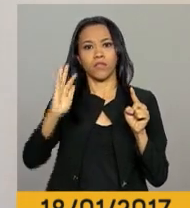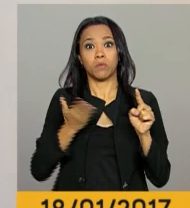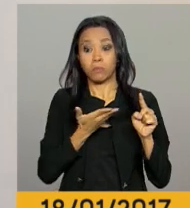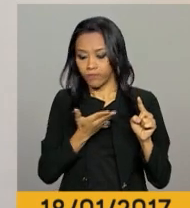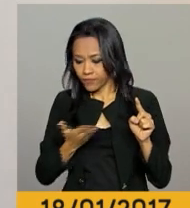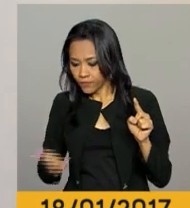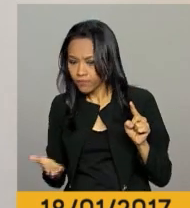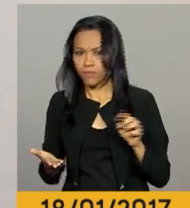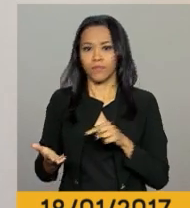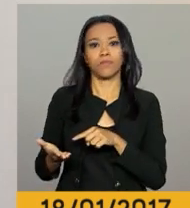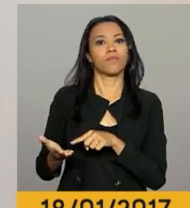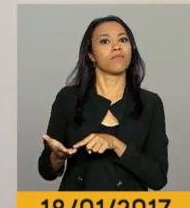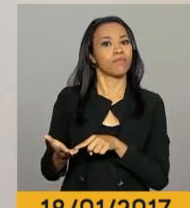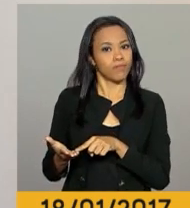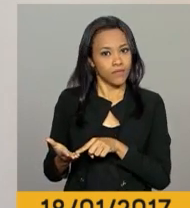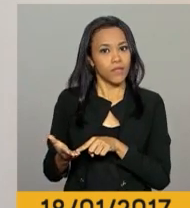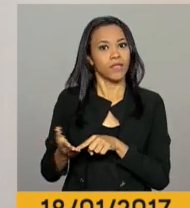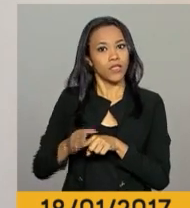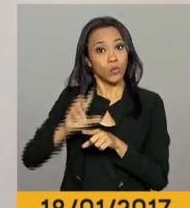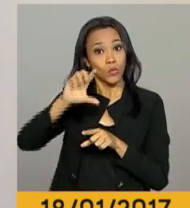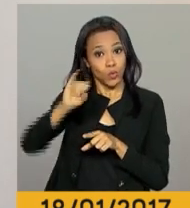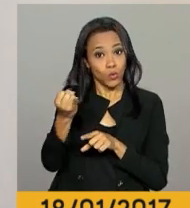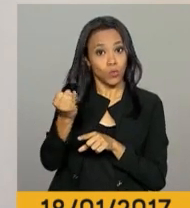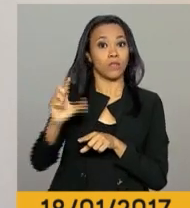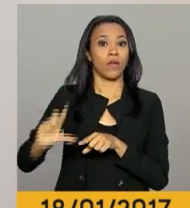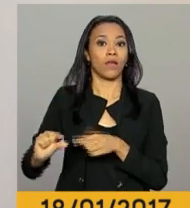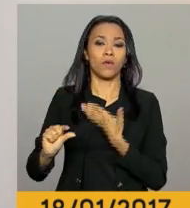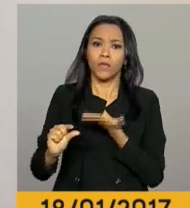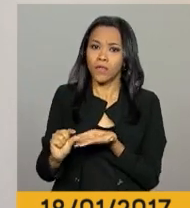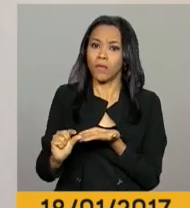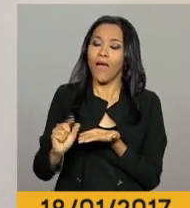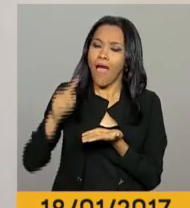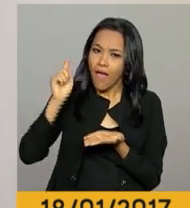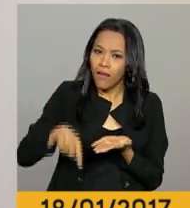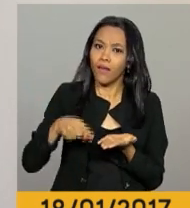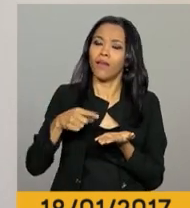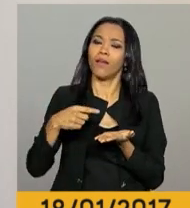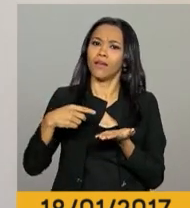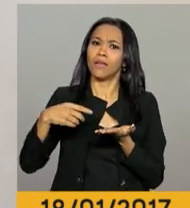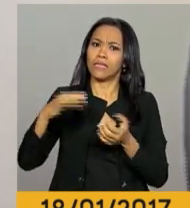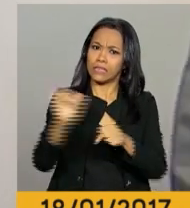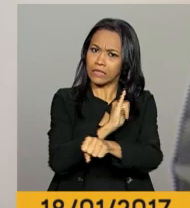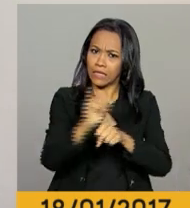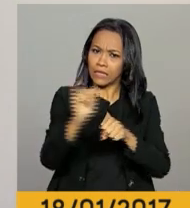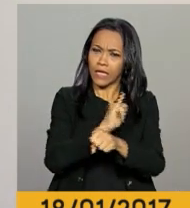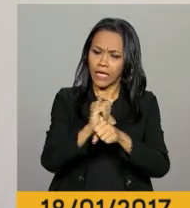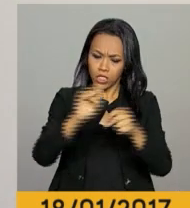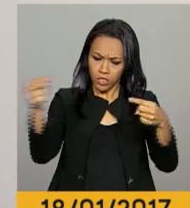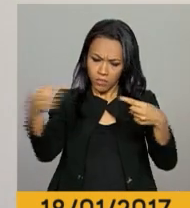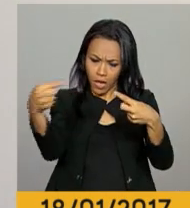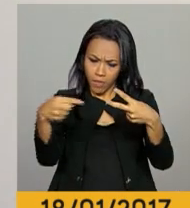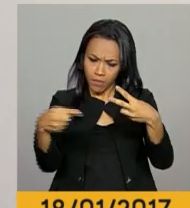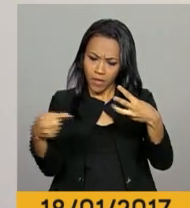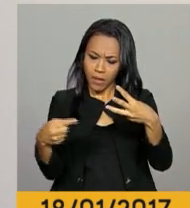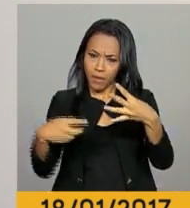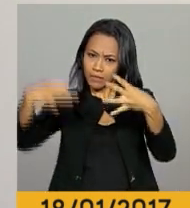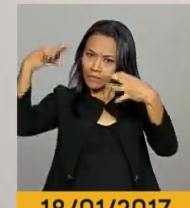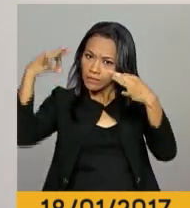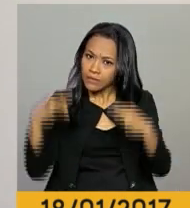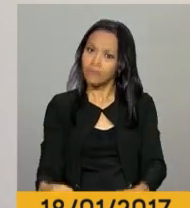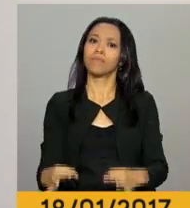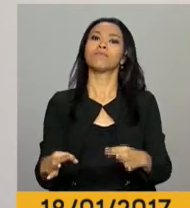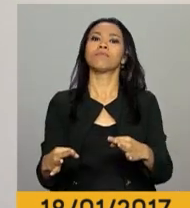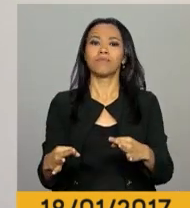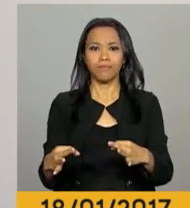permitiu naturalmente a queda dos juros é porque estas medidas concretas objetivas palpáveis né Elas estão